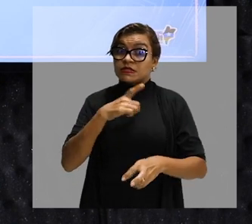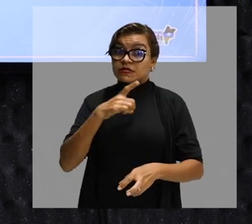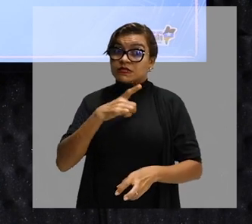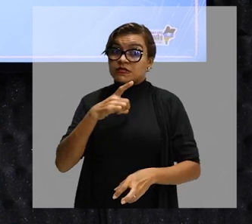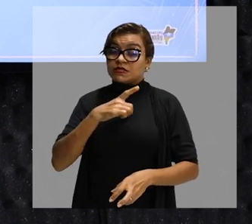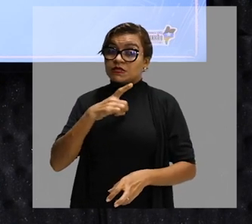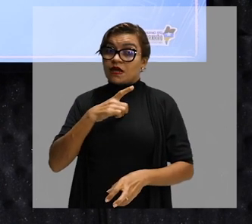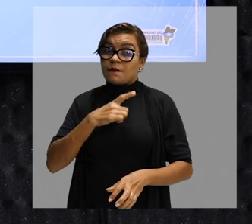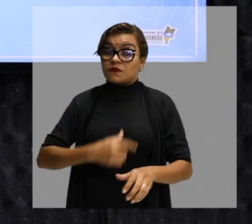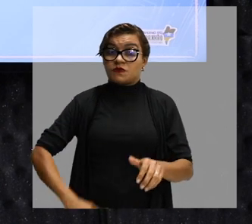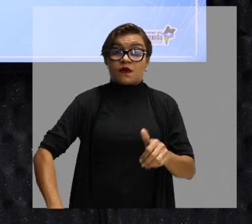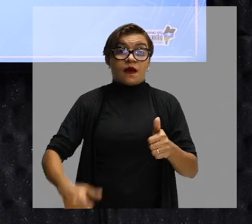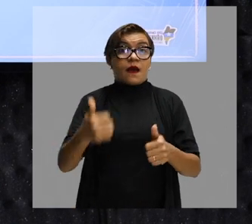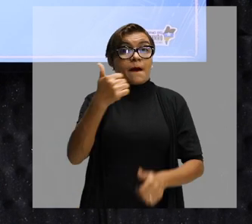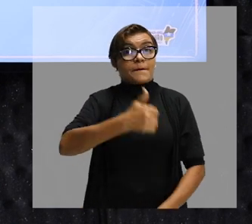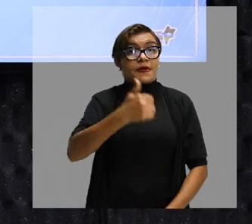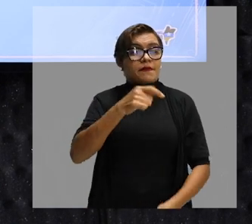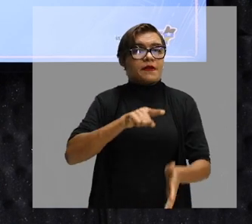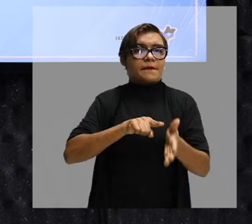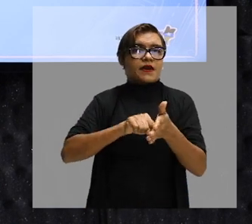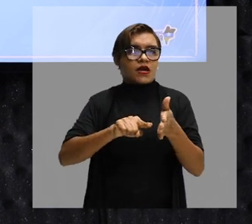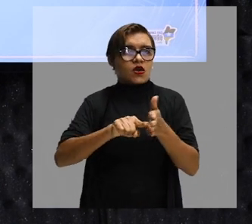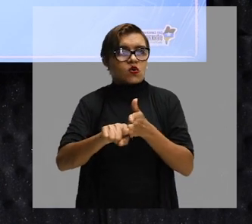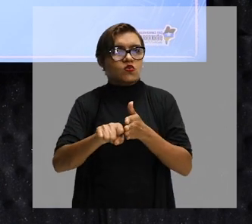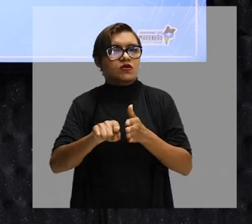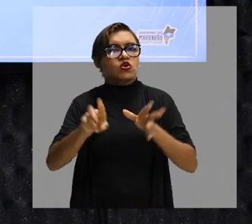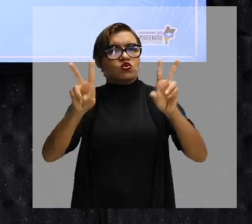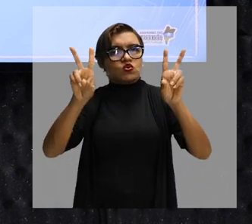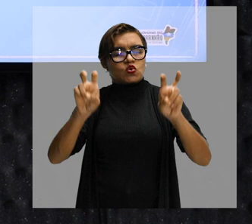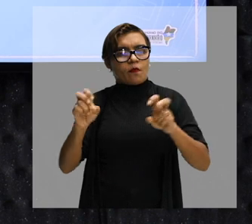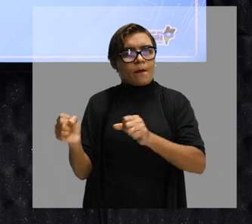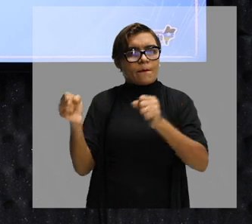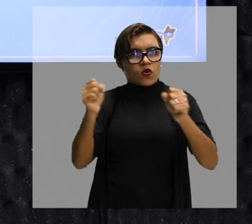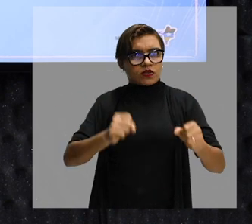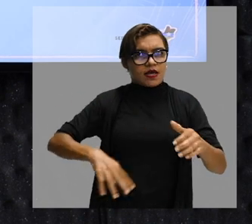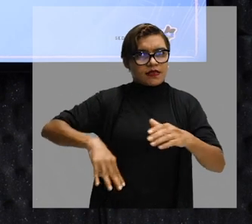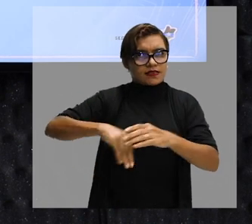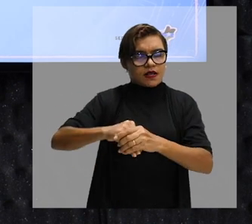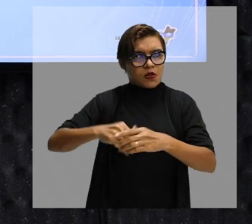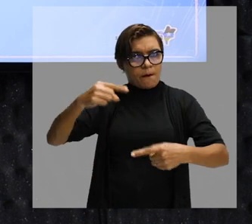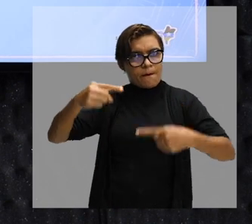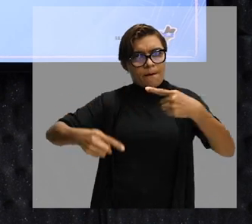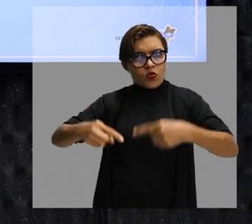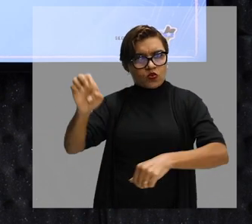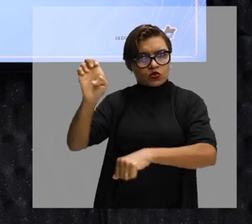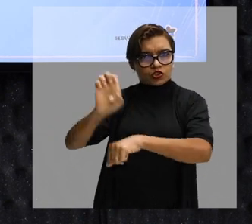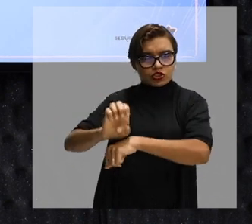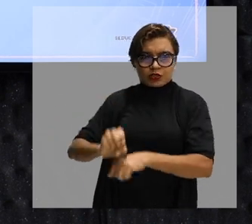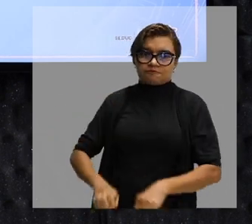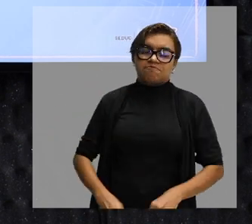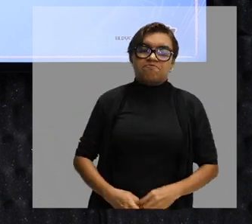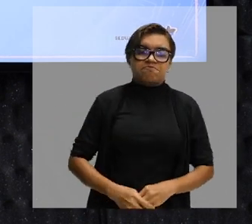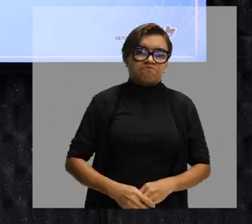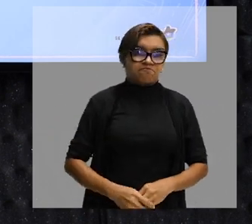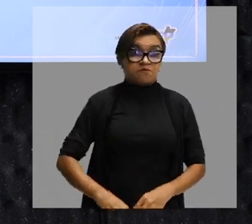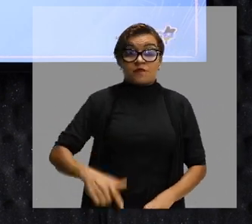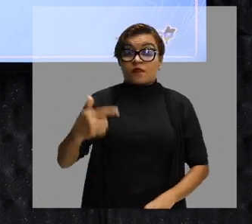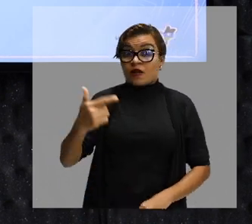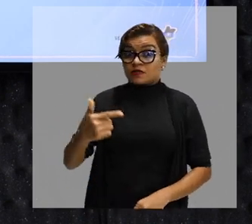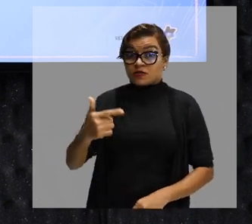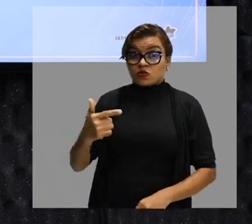aqui, na primeira questão, algo relacionado ao poder dentro da política e do Estado, certo? Nós temos aqui